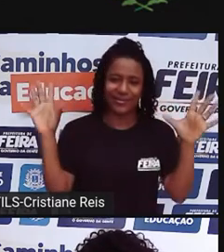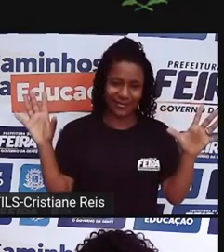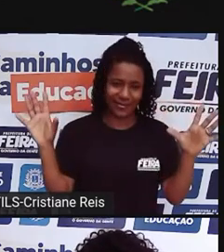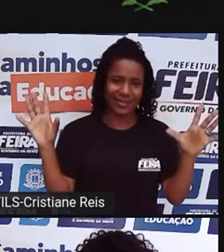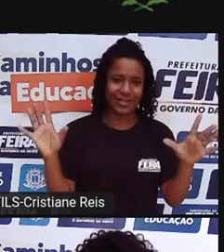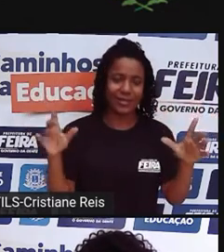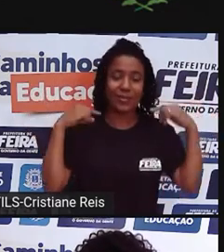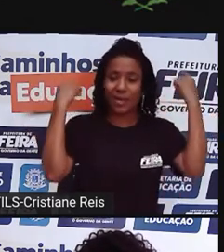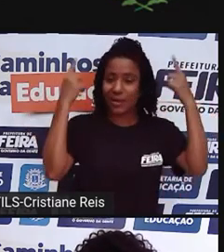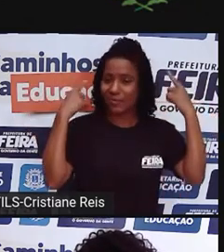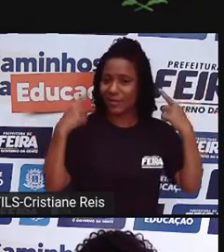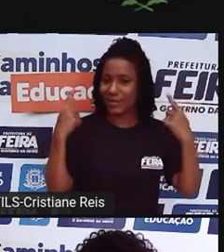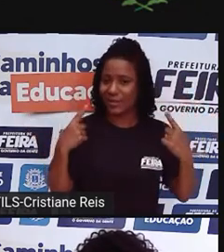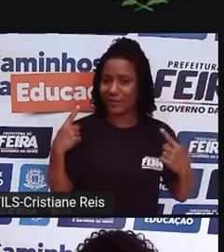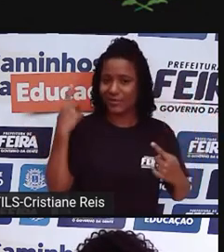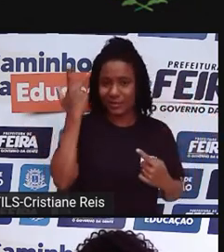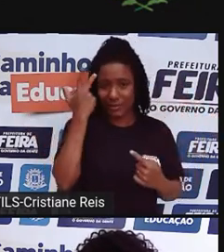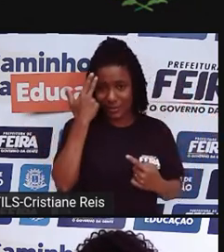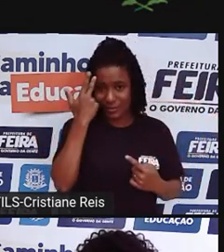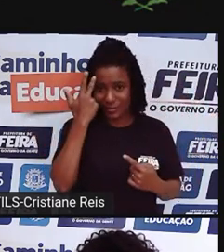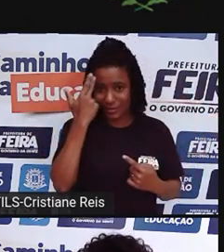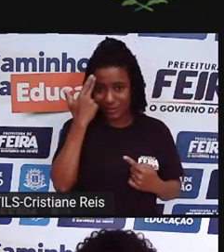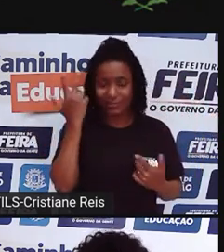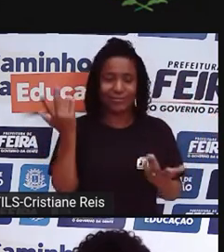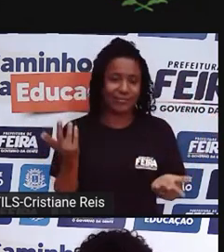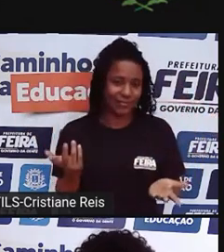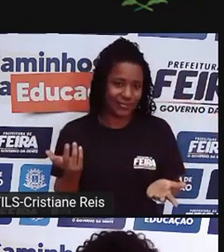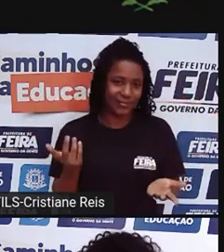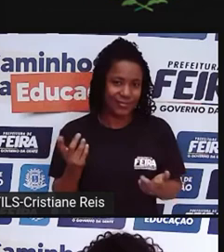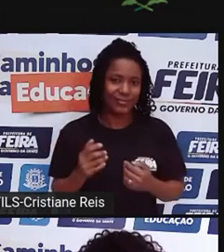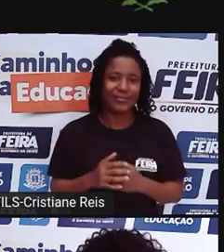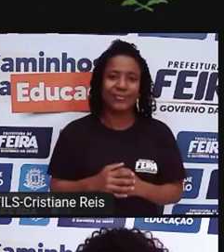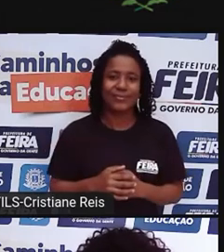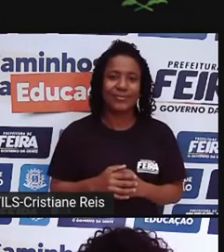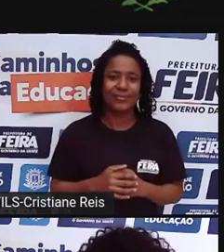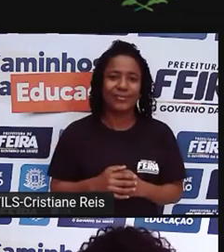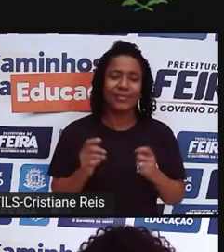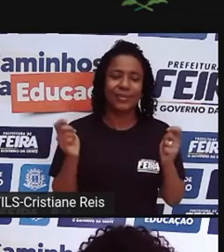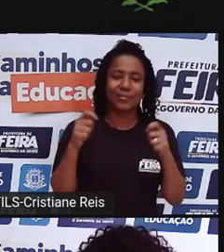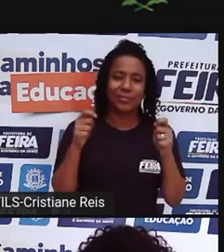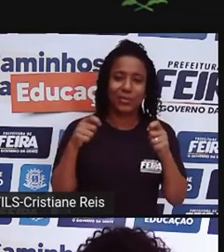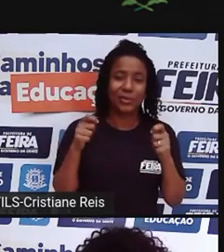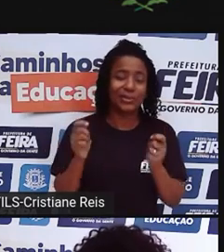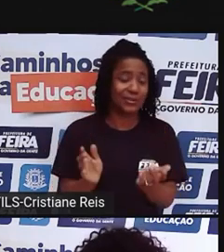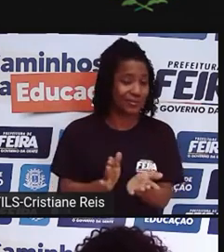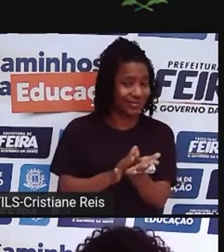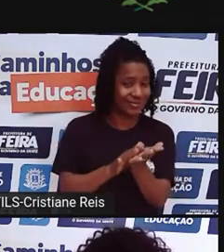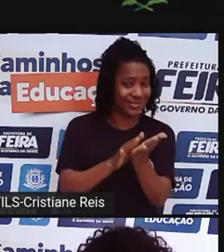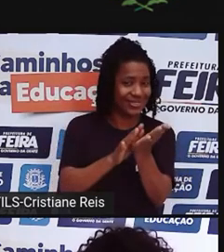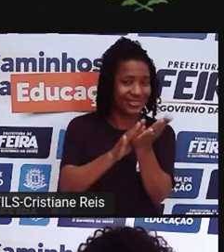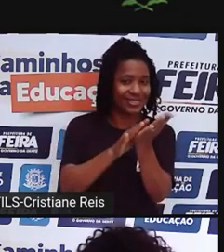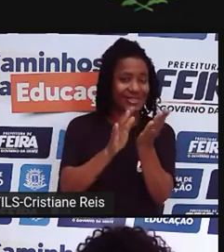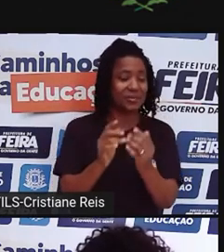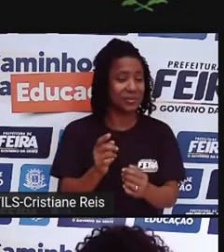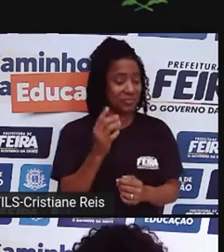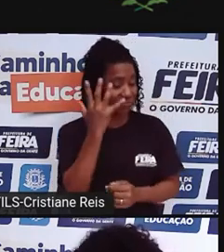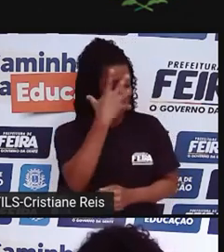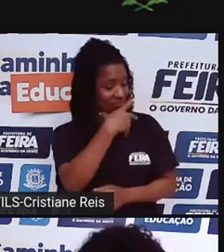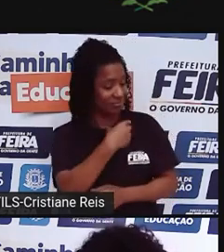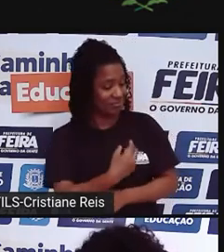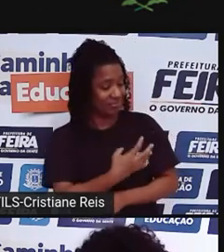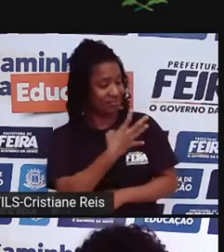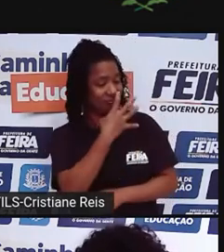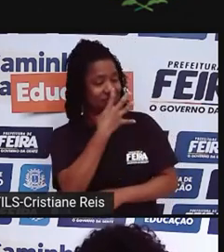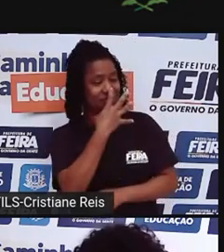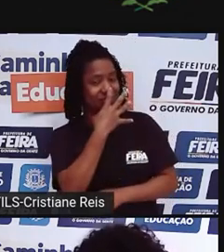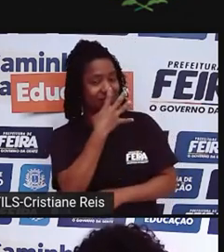é, de valorizar, e até mesmo um elogio, um comentário, gente, pode mudar o dia de uma pessoa, né? A pessoa às vezes ela tá ali sofrendo porque